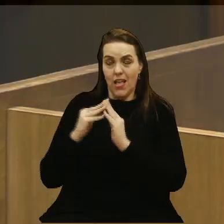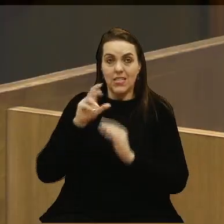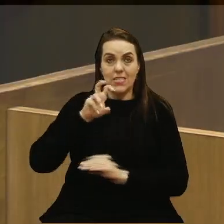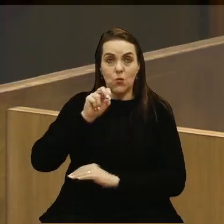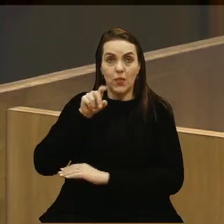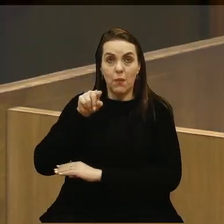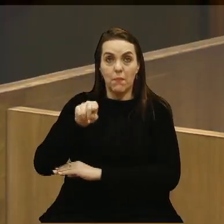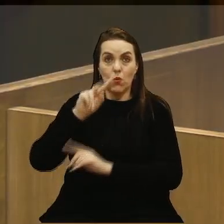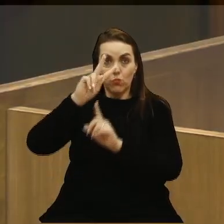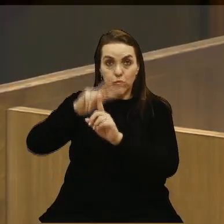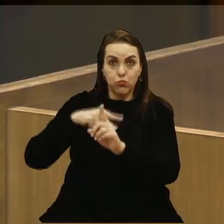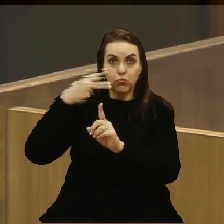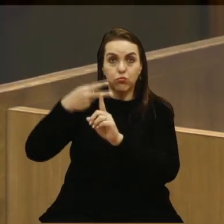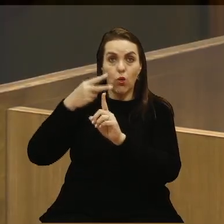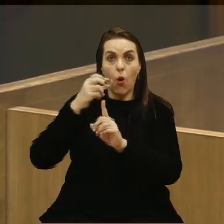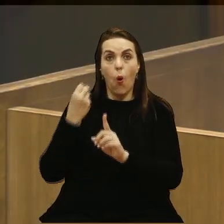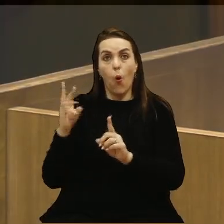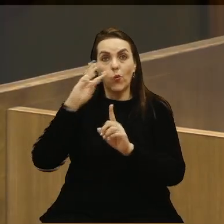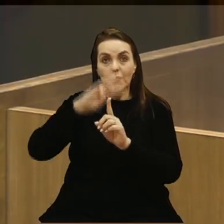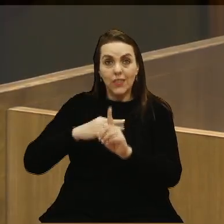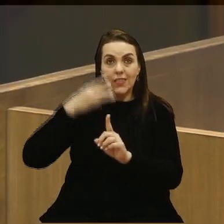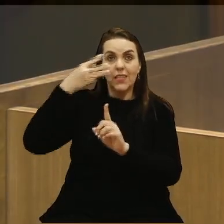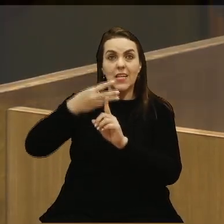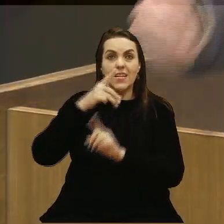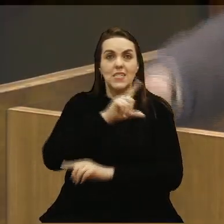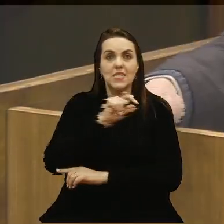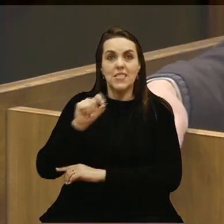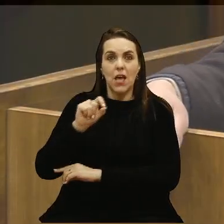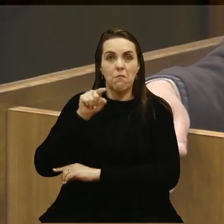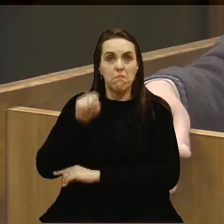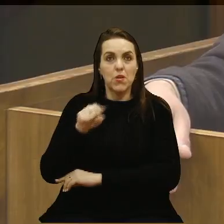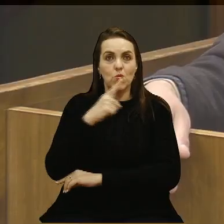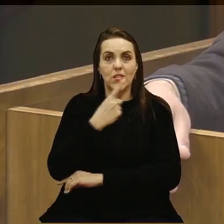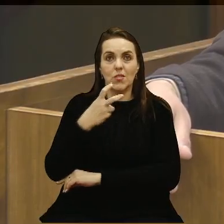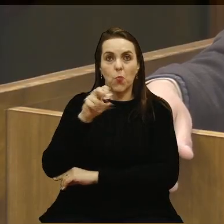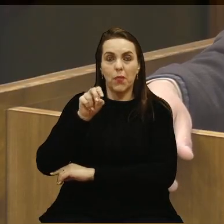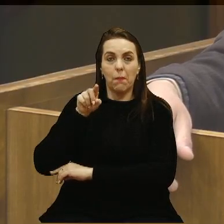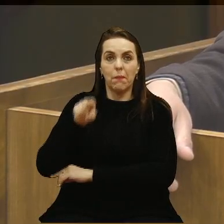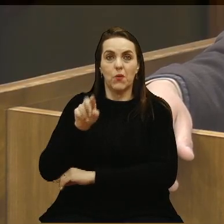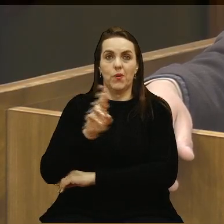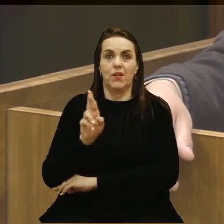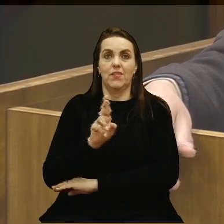acaba duplicando ou triplicando. Vai para 100 mil, 150 mil.